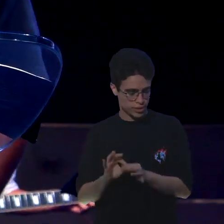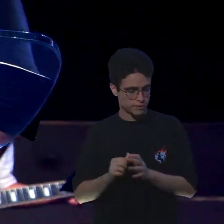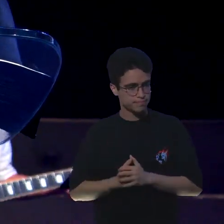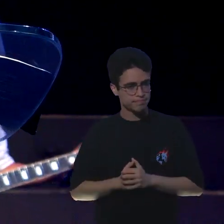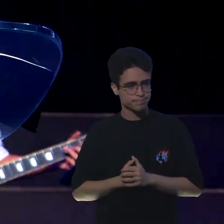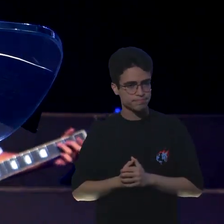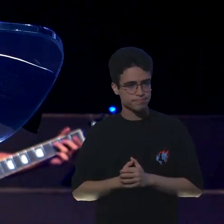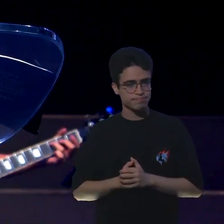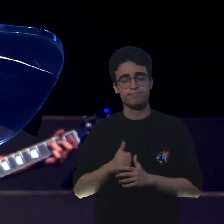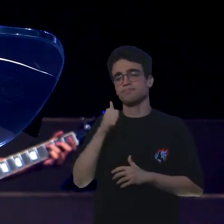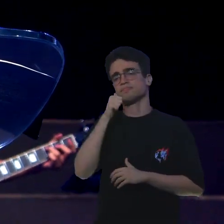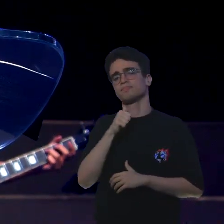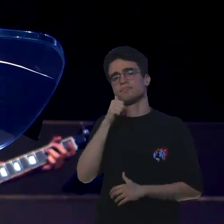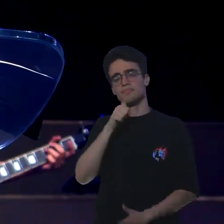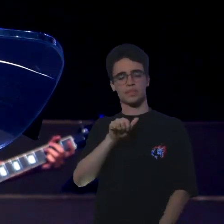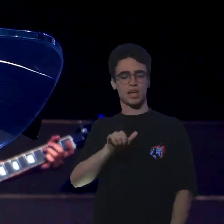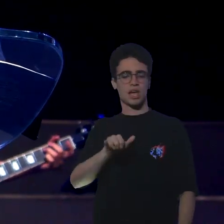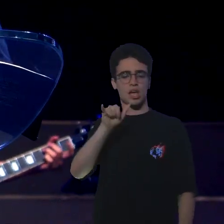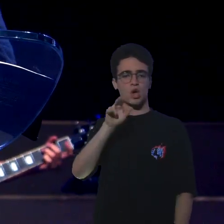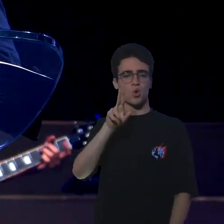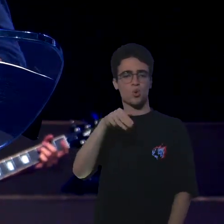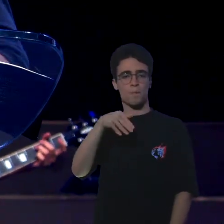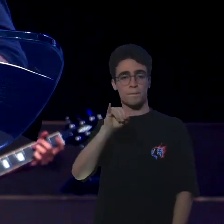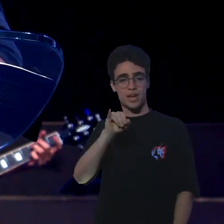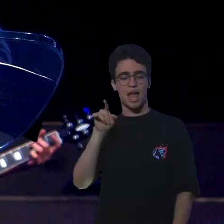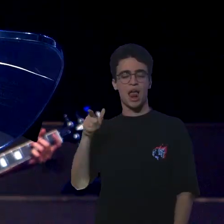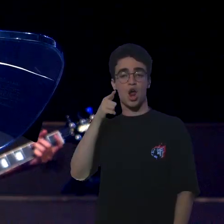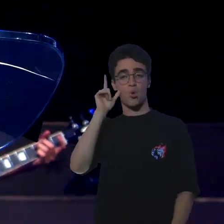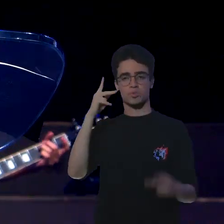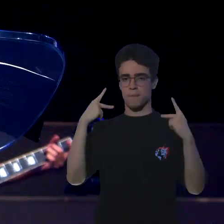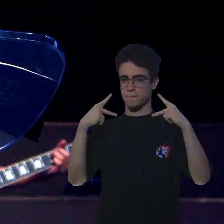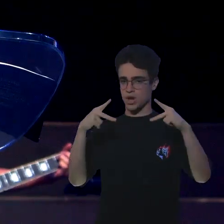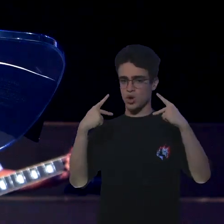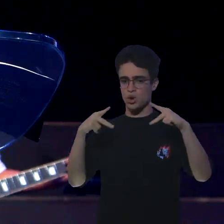Aí me pregou ontem sobre a importância